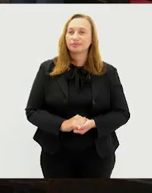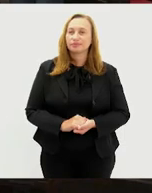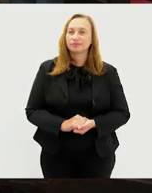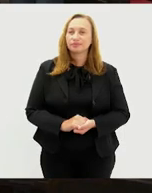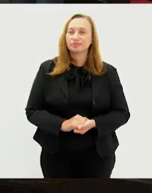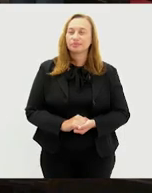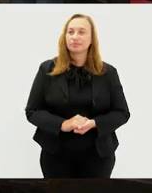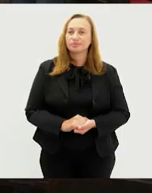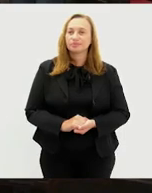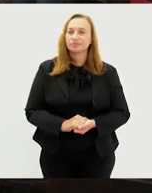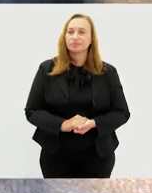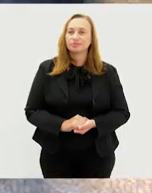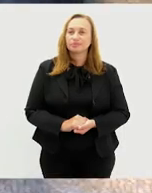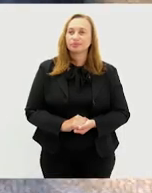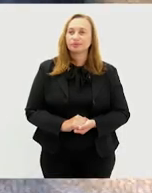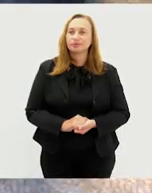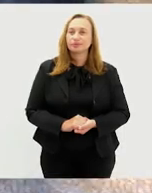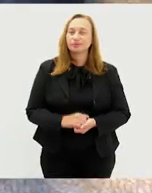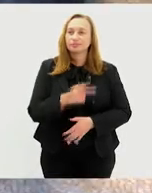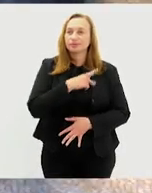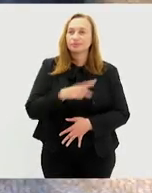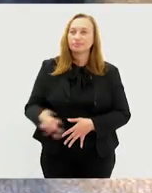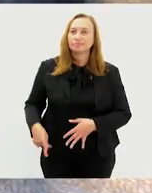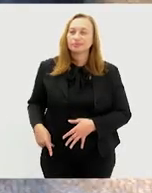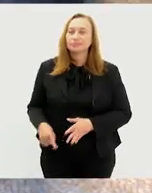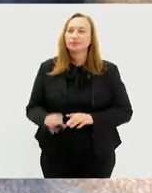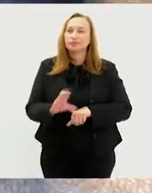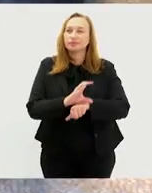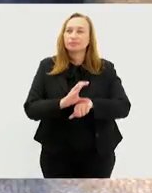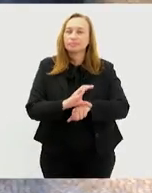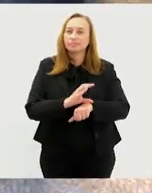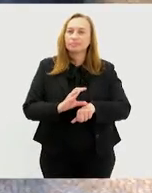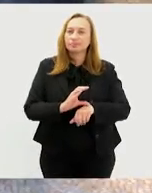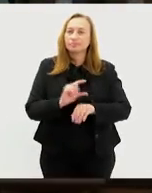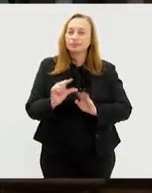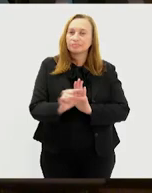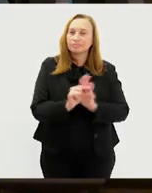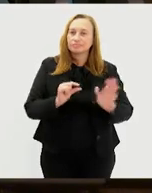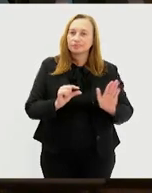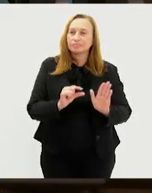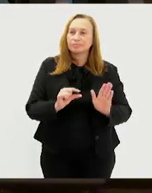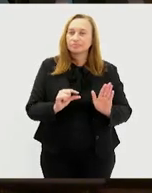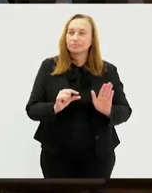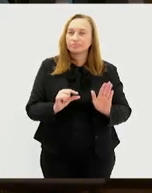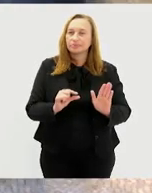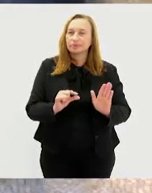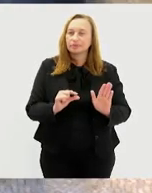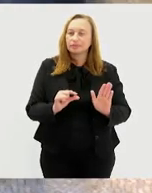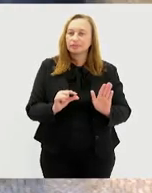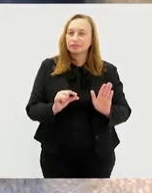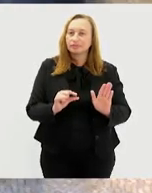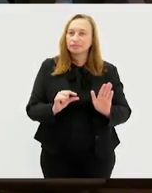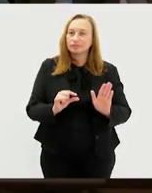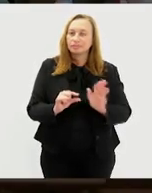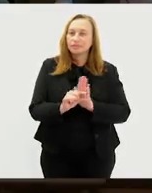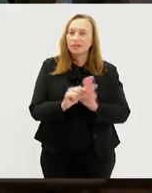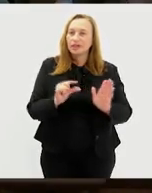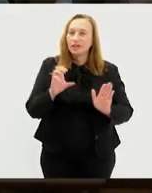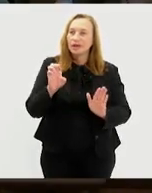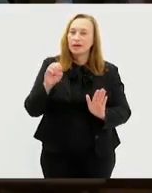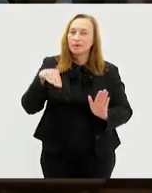deputado Presidente pela constitucionalidade com emendas com emendas com emendas